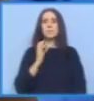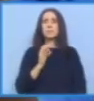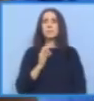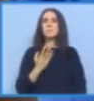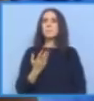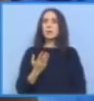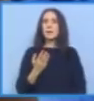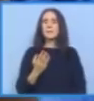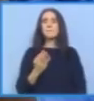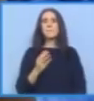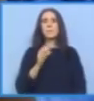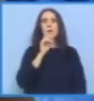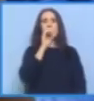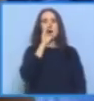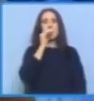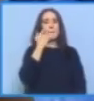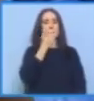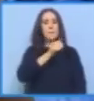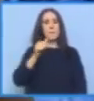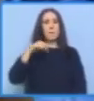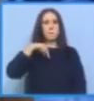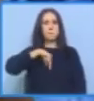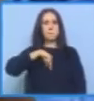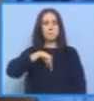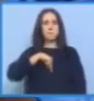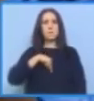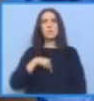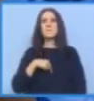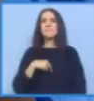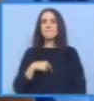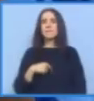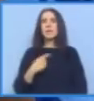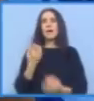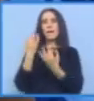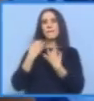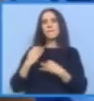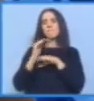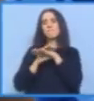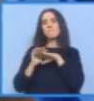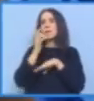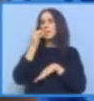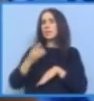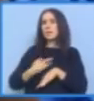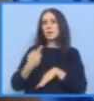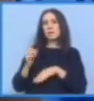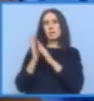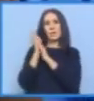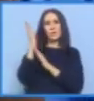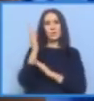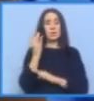essencialmente para experimentarmos no nosso interior o consolo e a misericórdia de Deus. É por isso